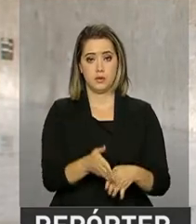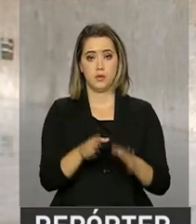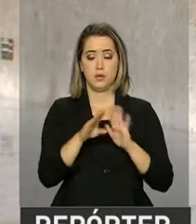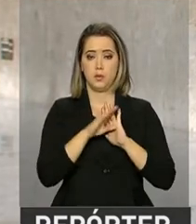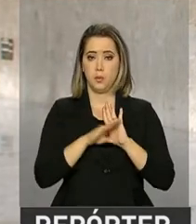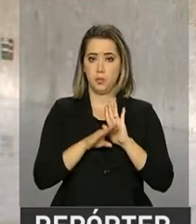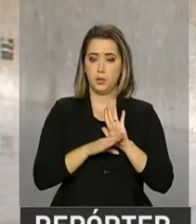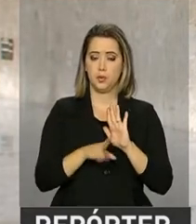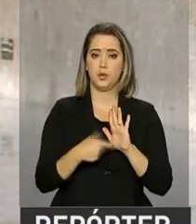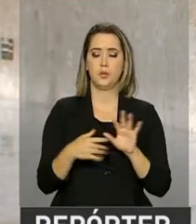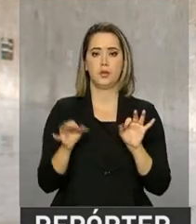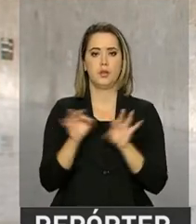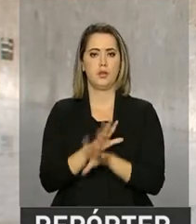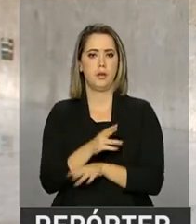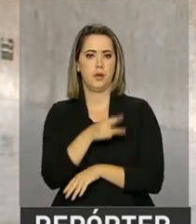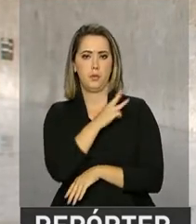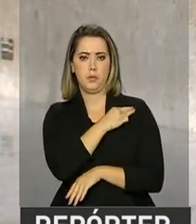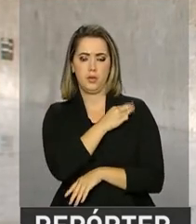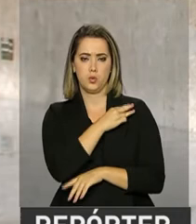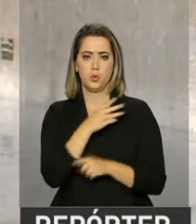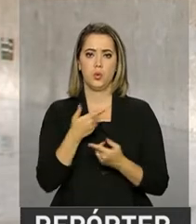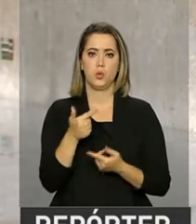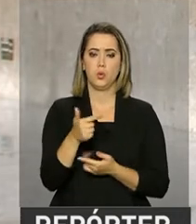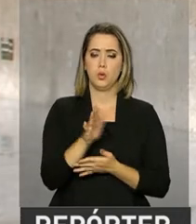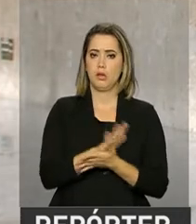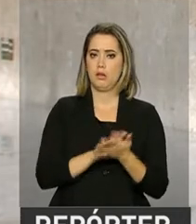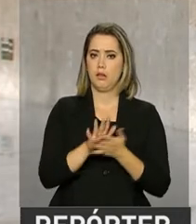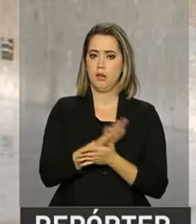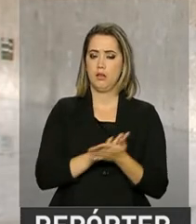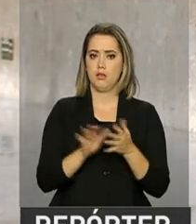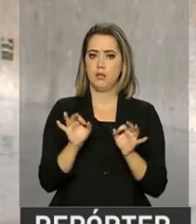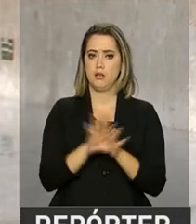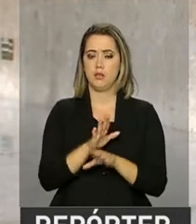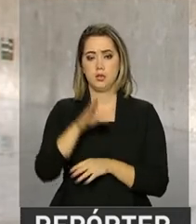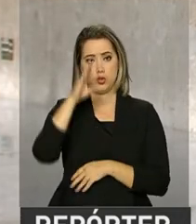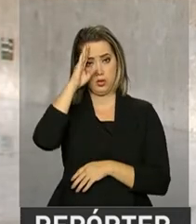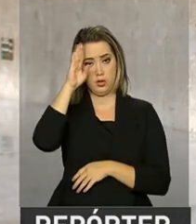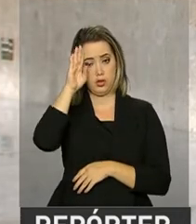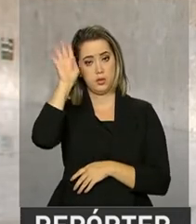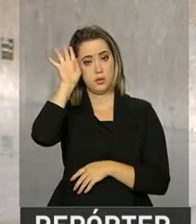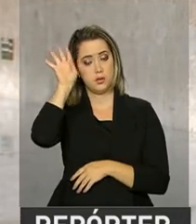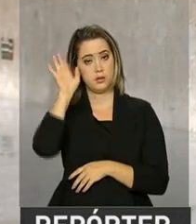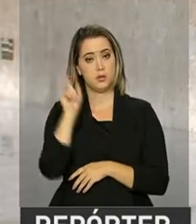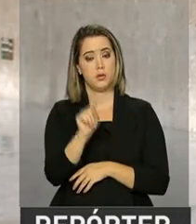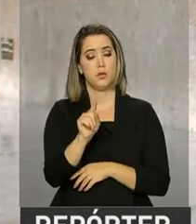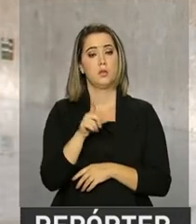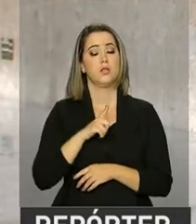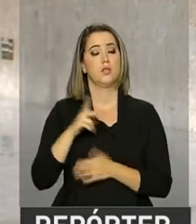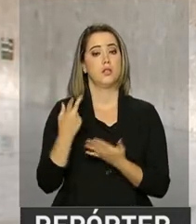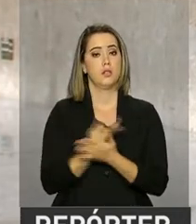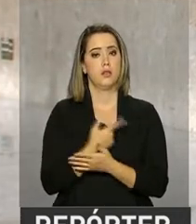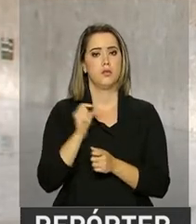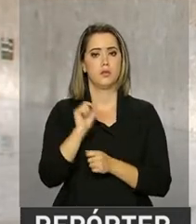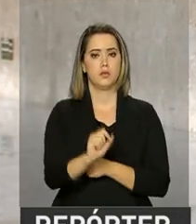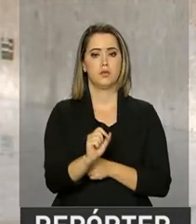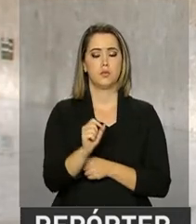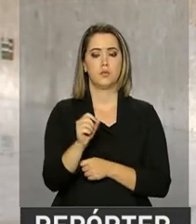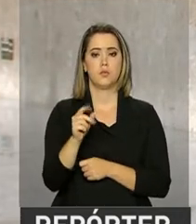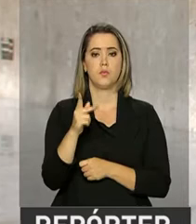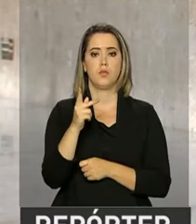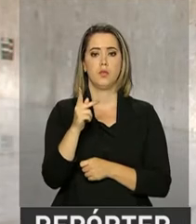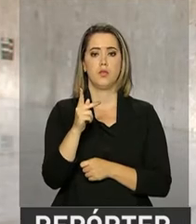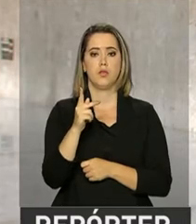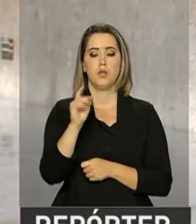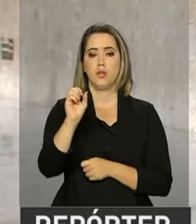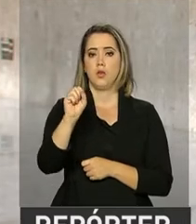finalizado o ensino médio não terem concluído o ensino superior e terem realizado o exame nacional do